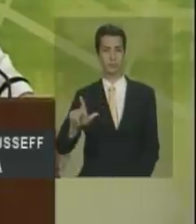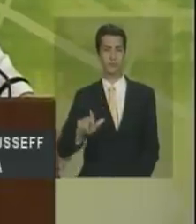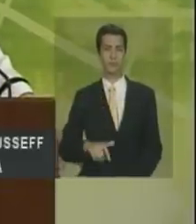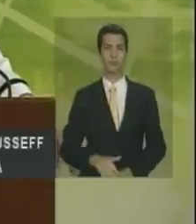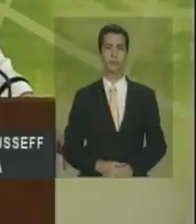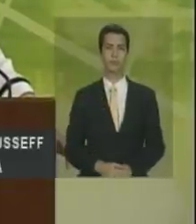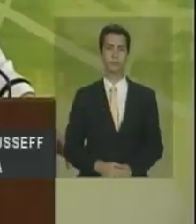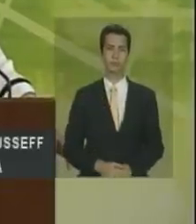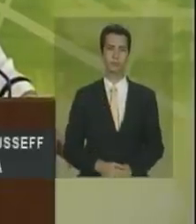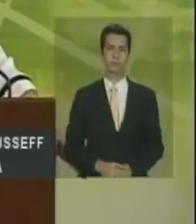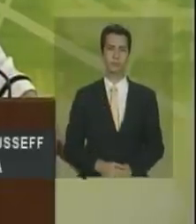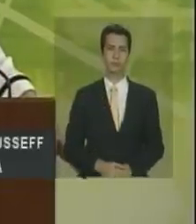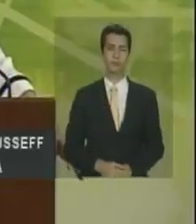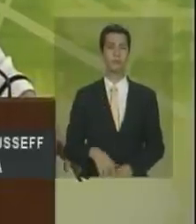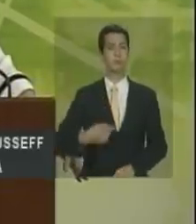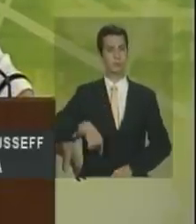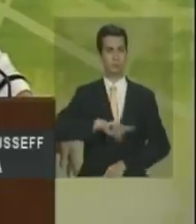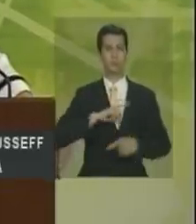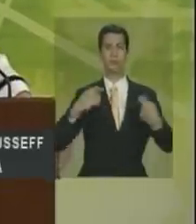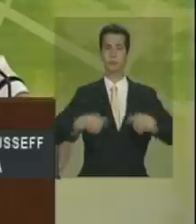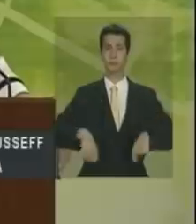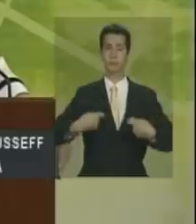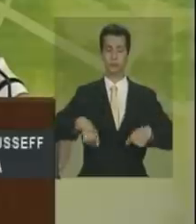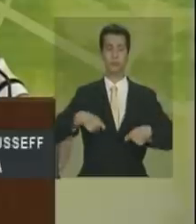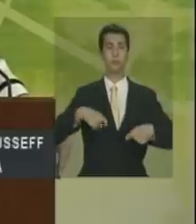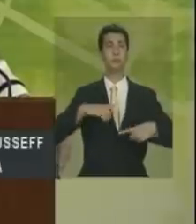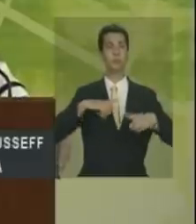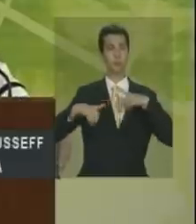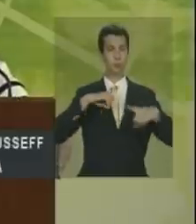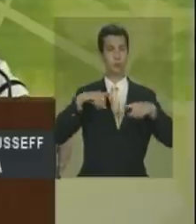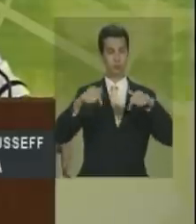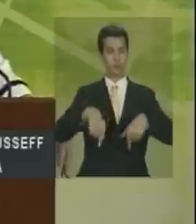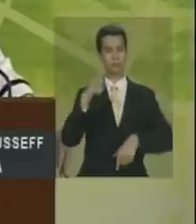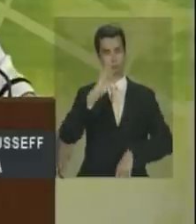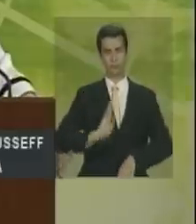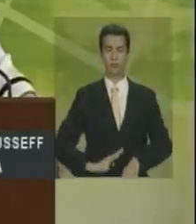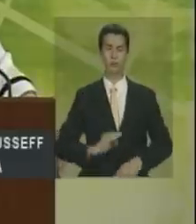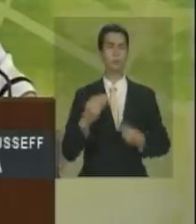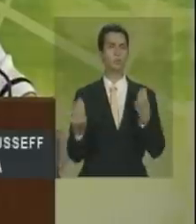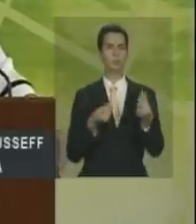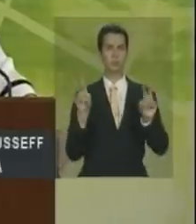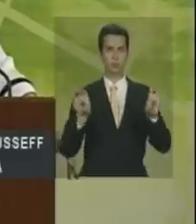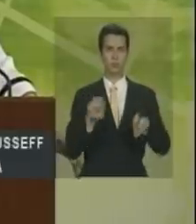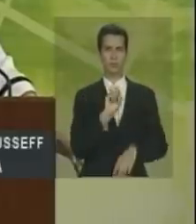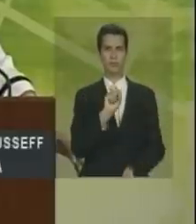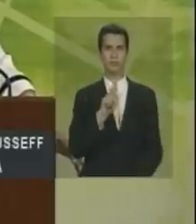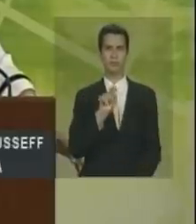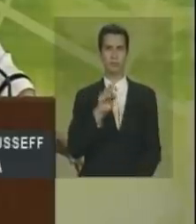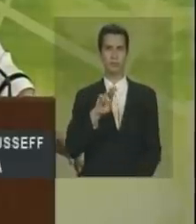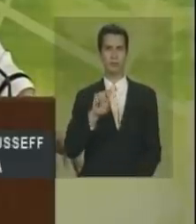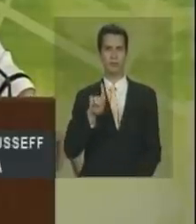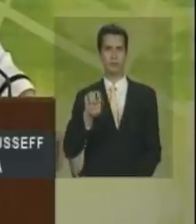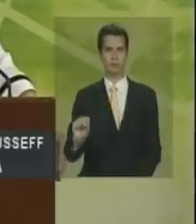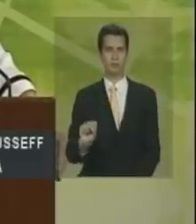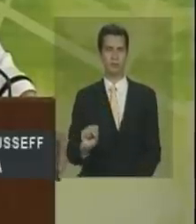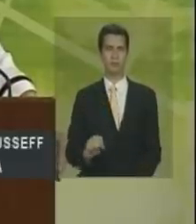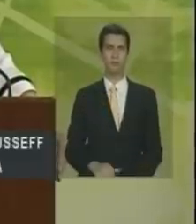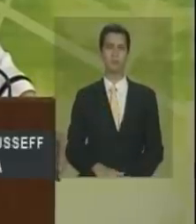necessário fazer uma discussão no Brasil sobre os spreads. Eu concordo. Acho que,